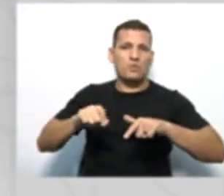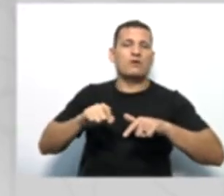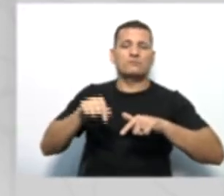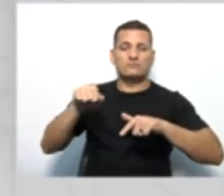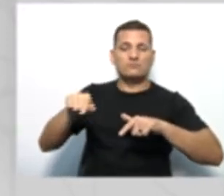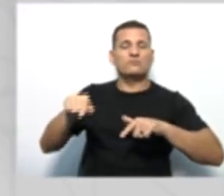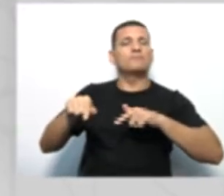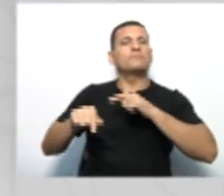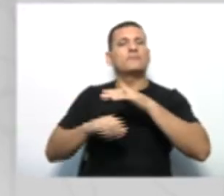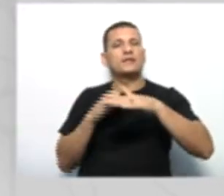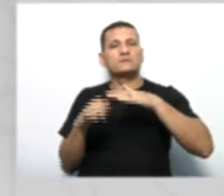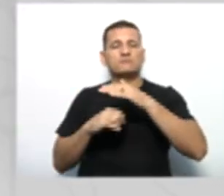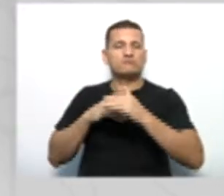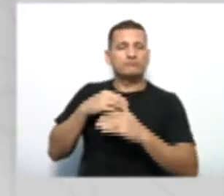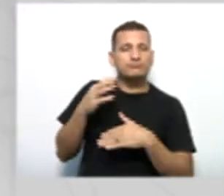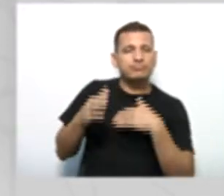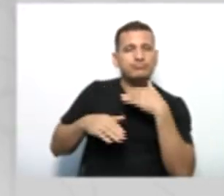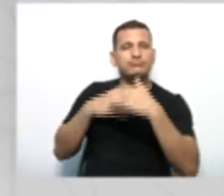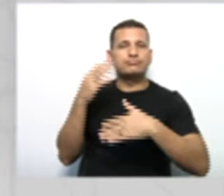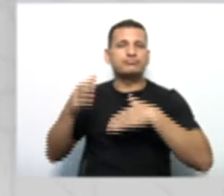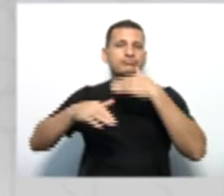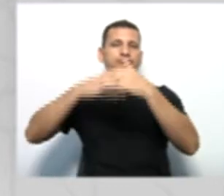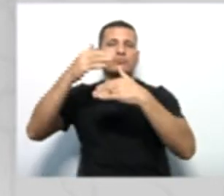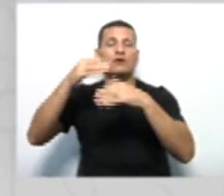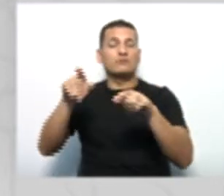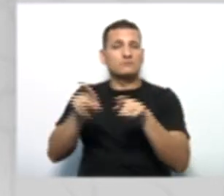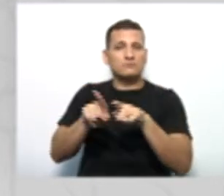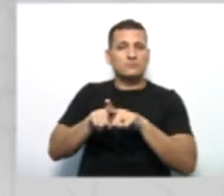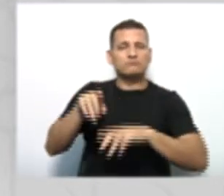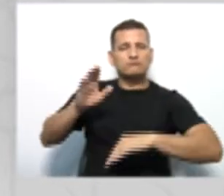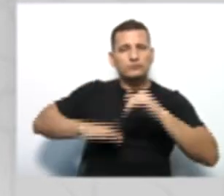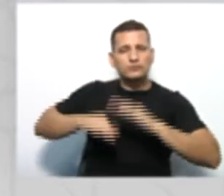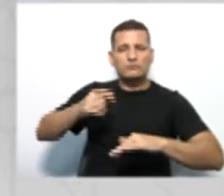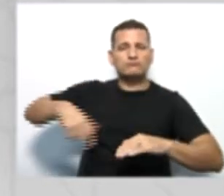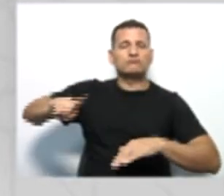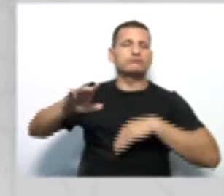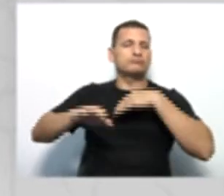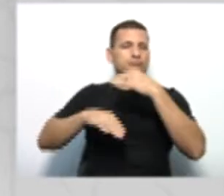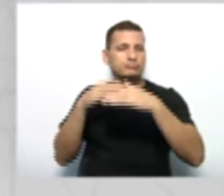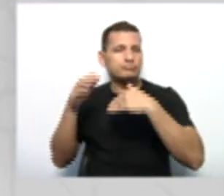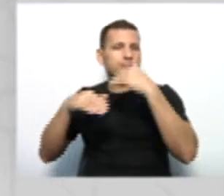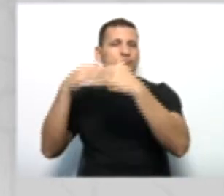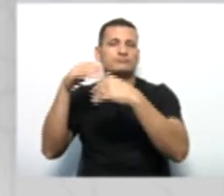da organização como dos próprios profissionais tomadores de decisão.